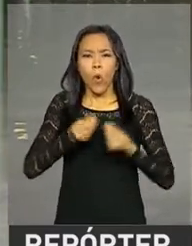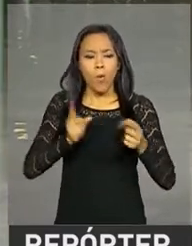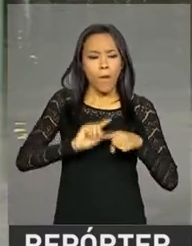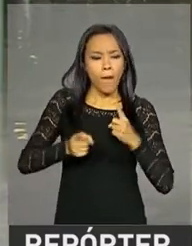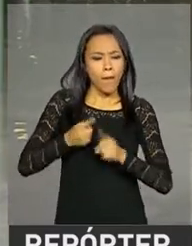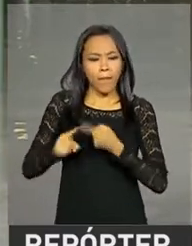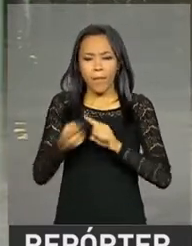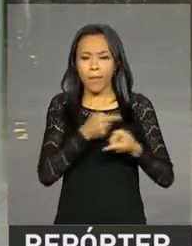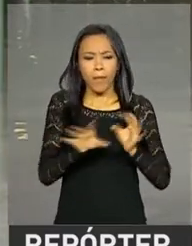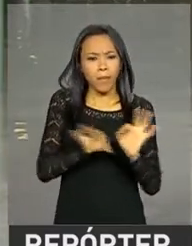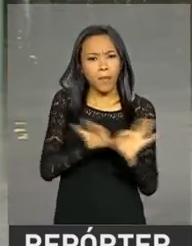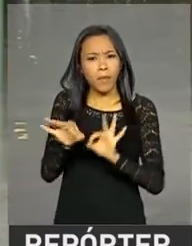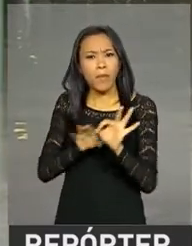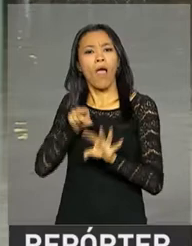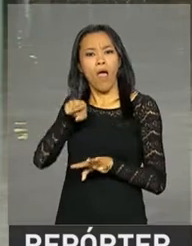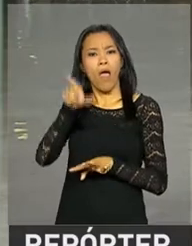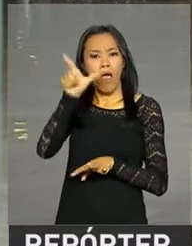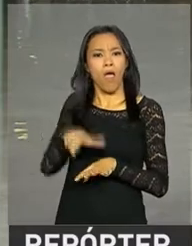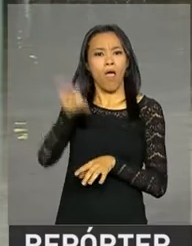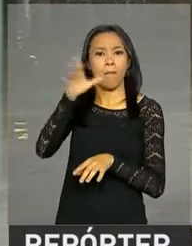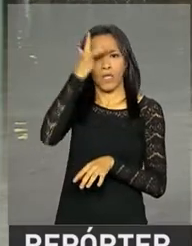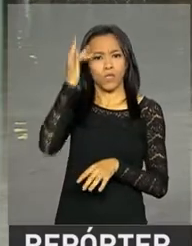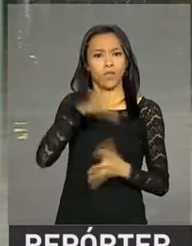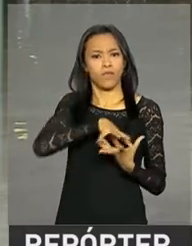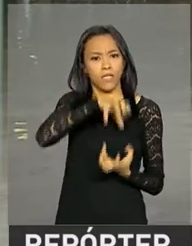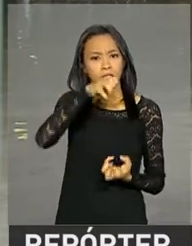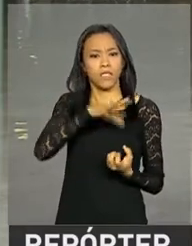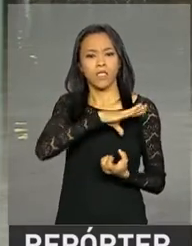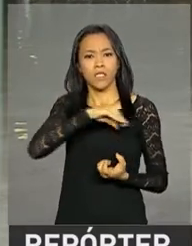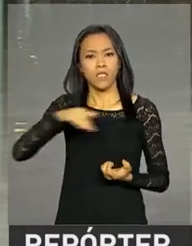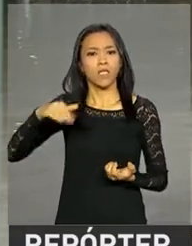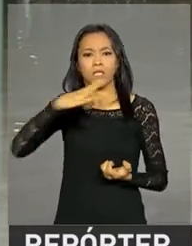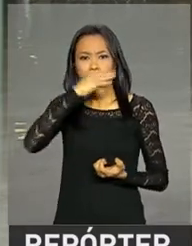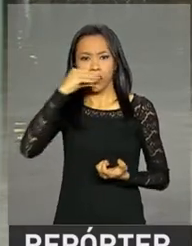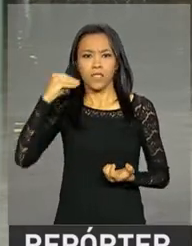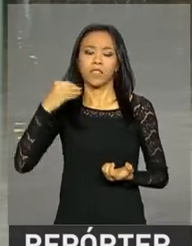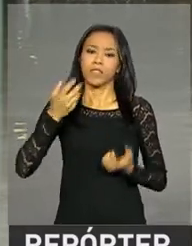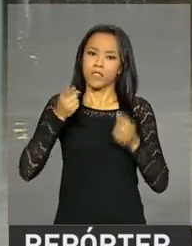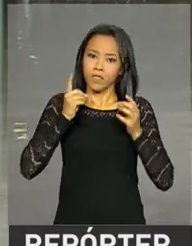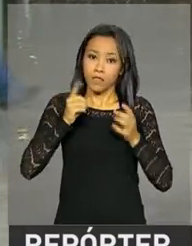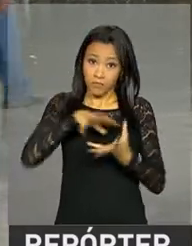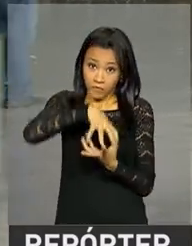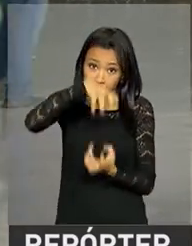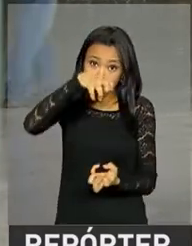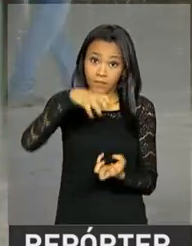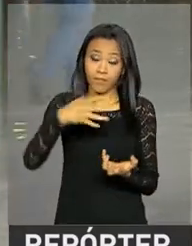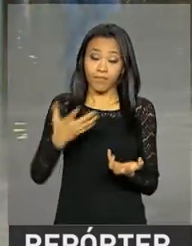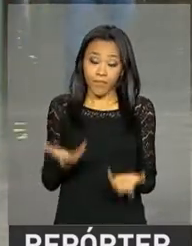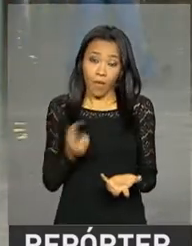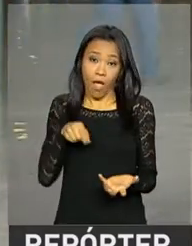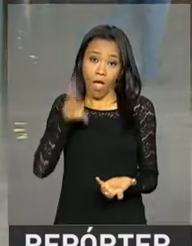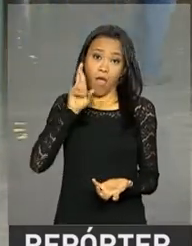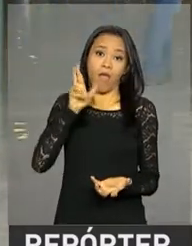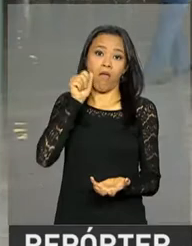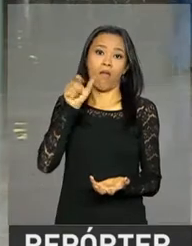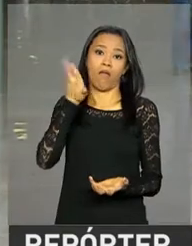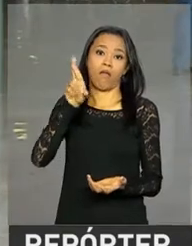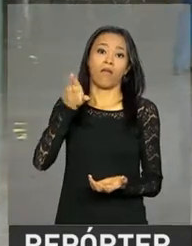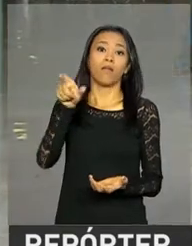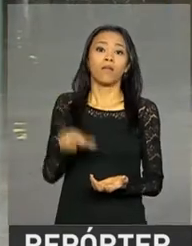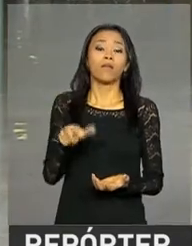humanos, das minorias, pessoas com deficiência, idosos, crianças e adolescentes. E, bom, e além desses,